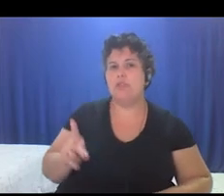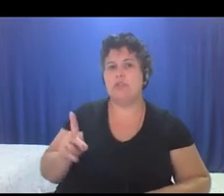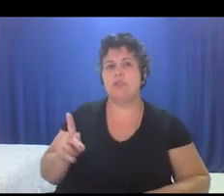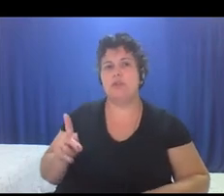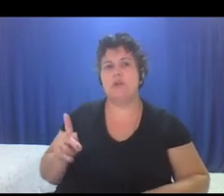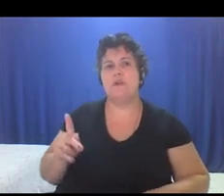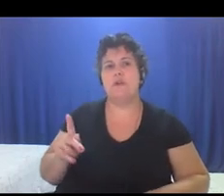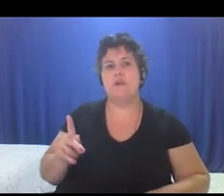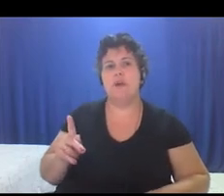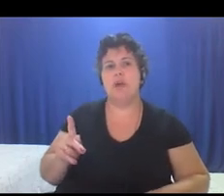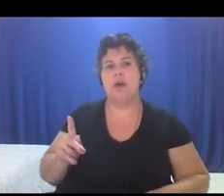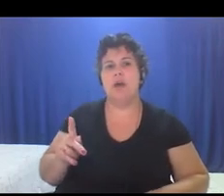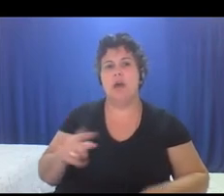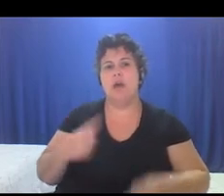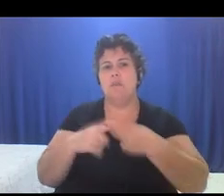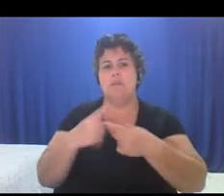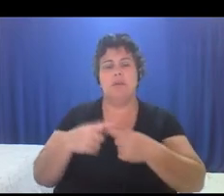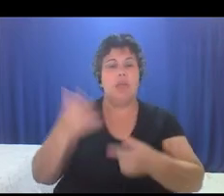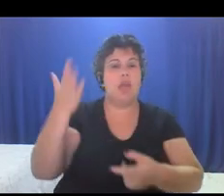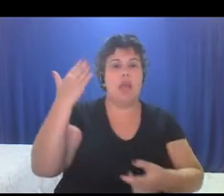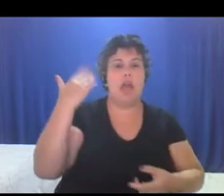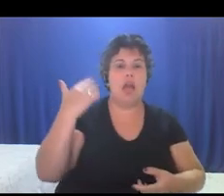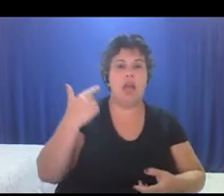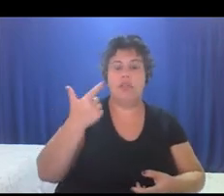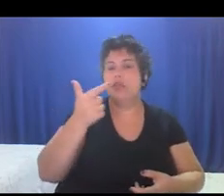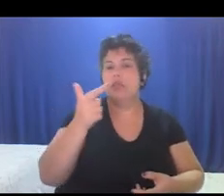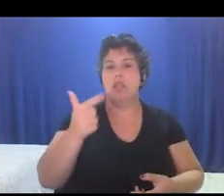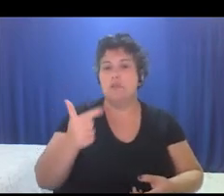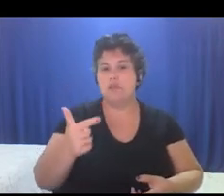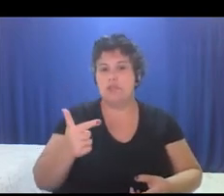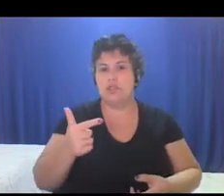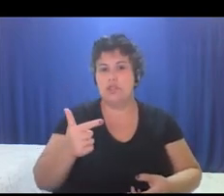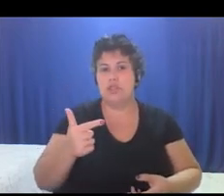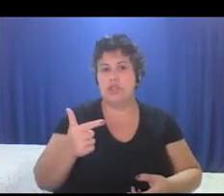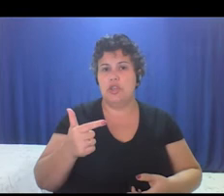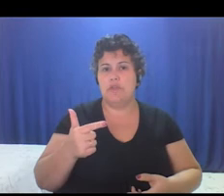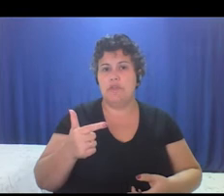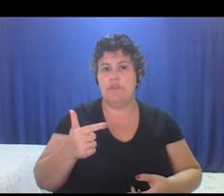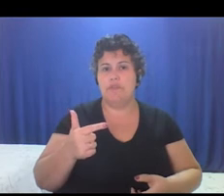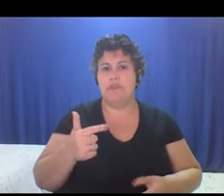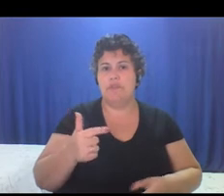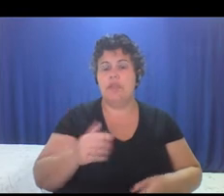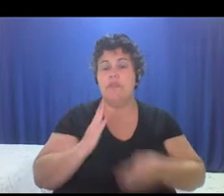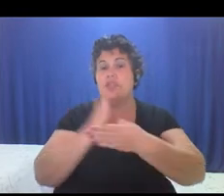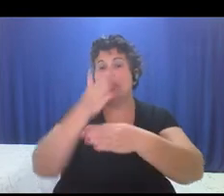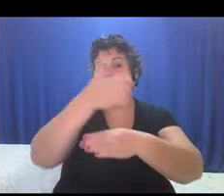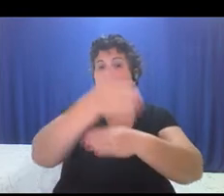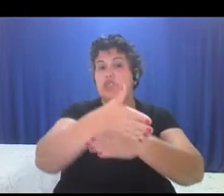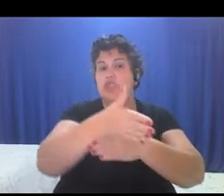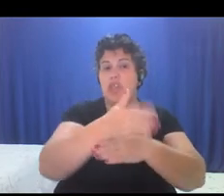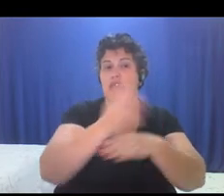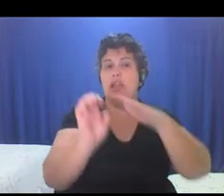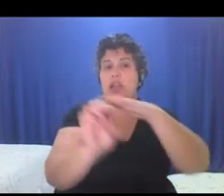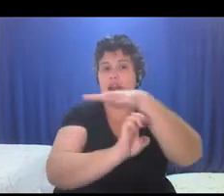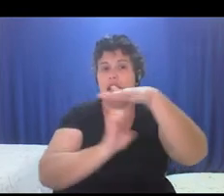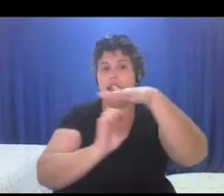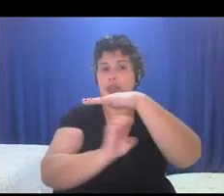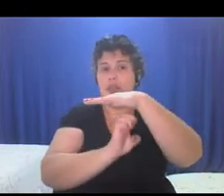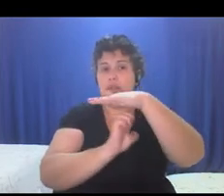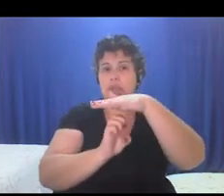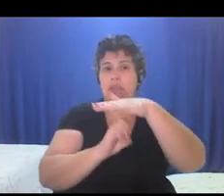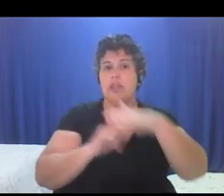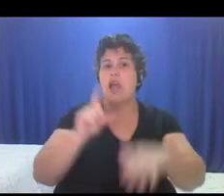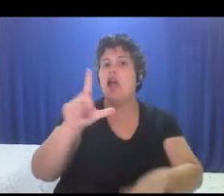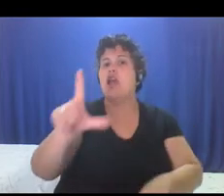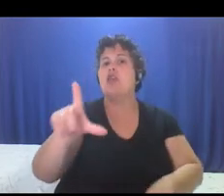aqui pro pessoal, não era comum, eu não conhecia de mercado, que é você chegar na empresa e você ter e escolher,